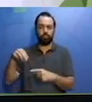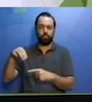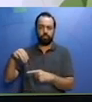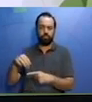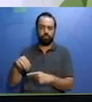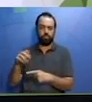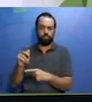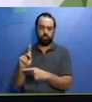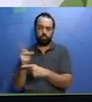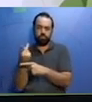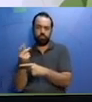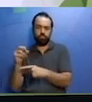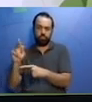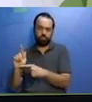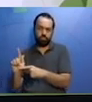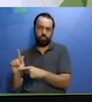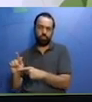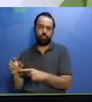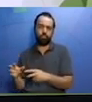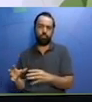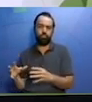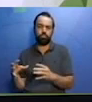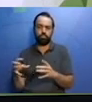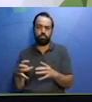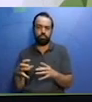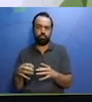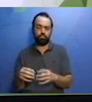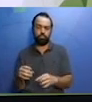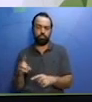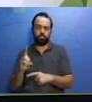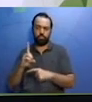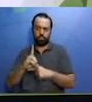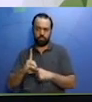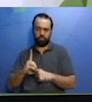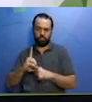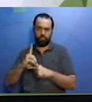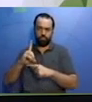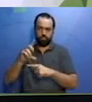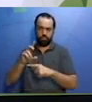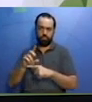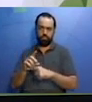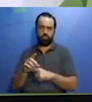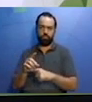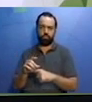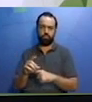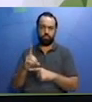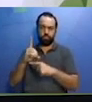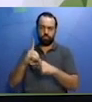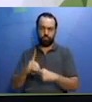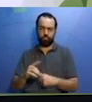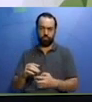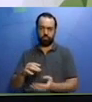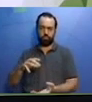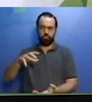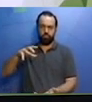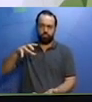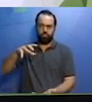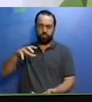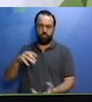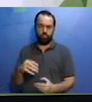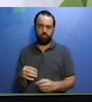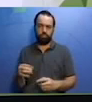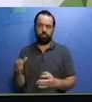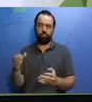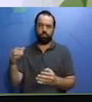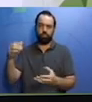que se chama amálgama. Essa massa, ela tem altíssima densidade, né, e ela se deposita no fundo da bateia com